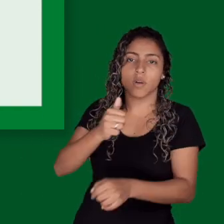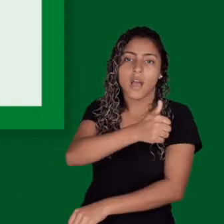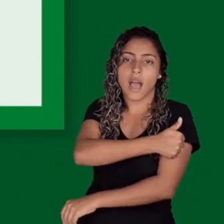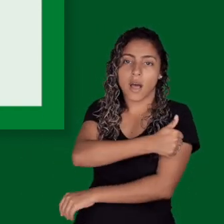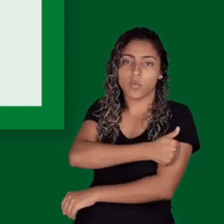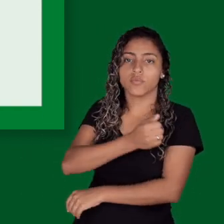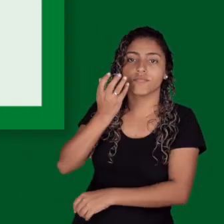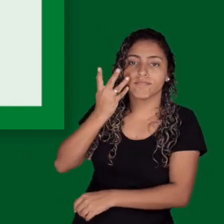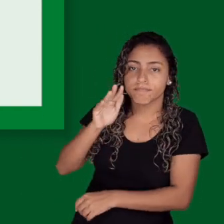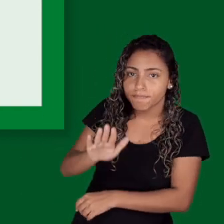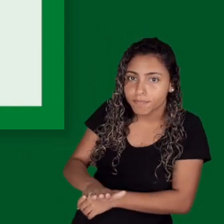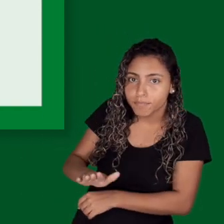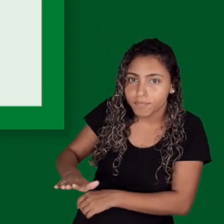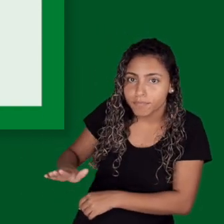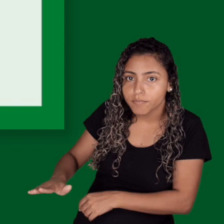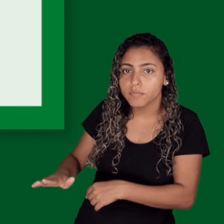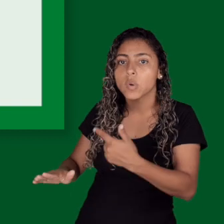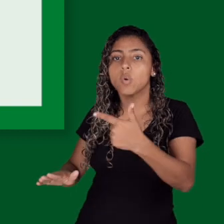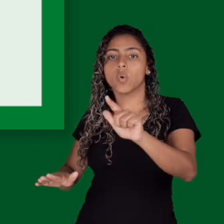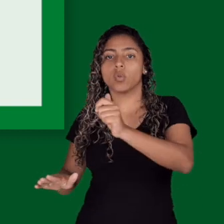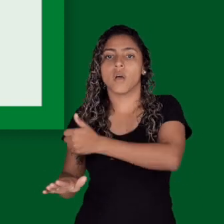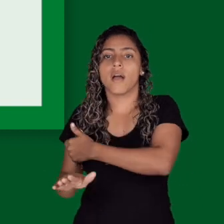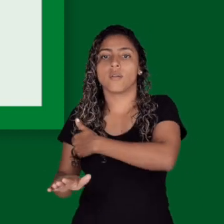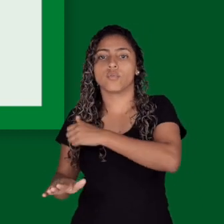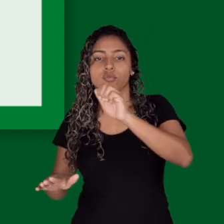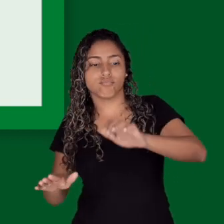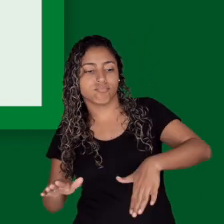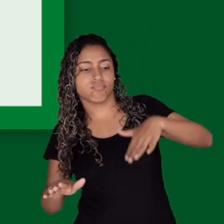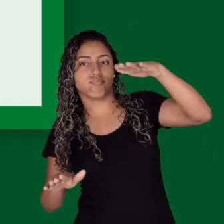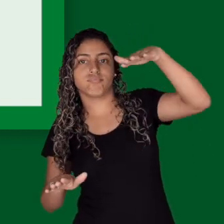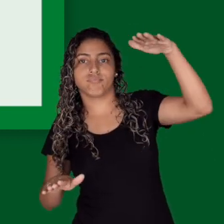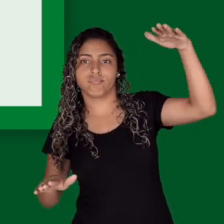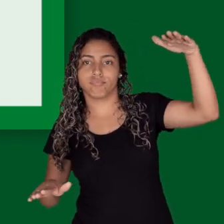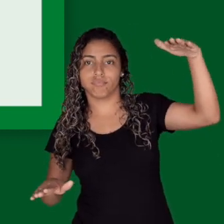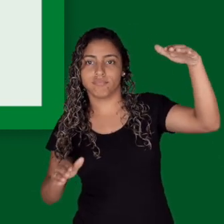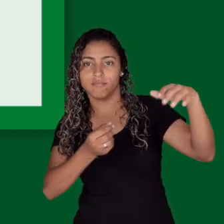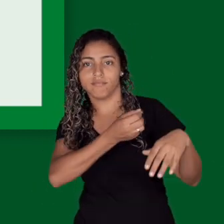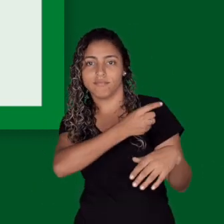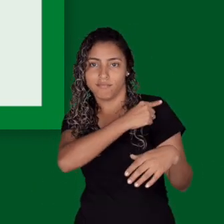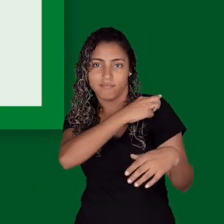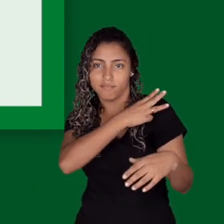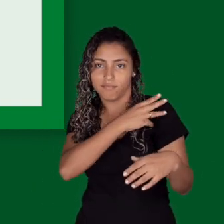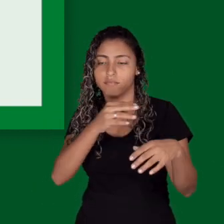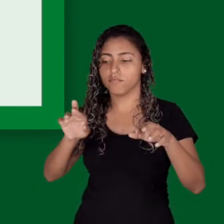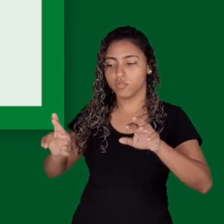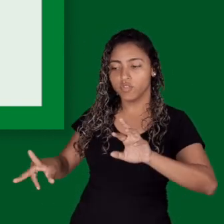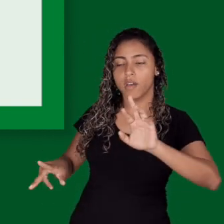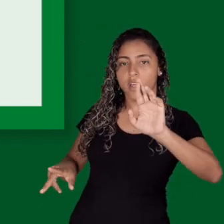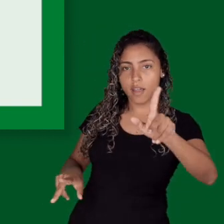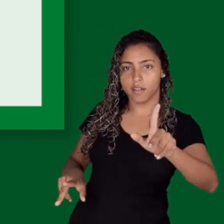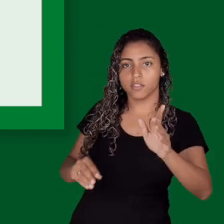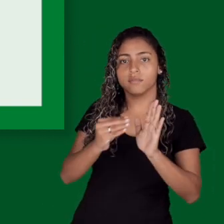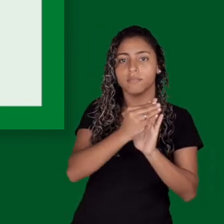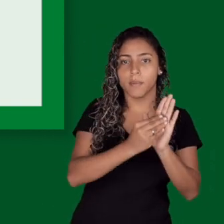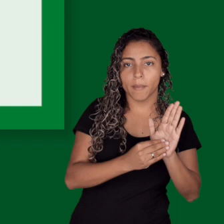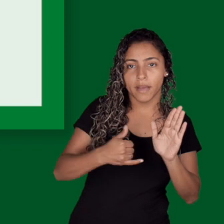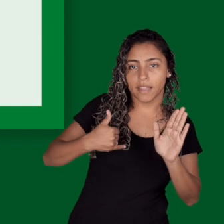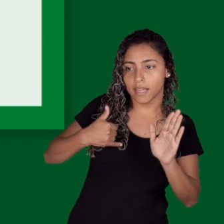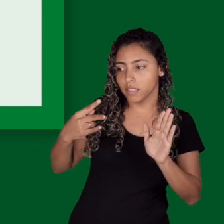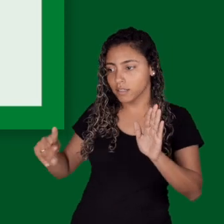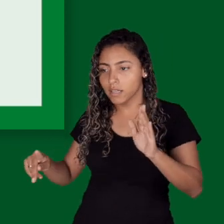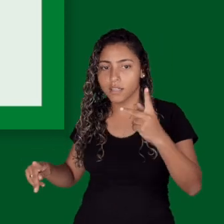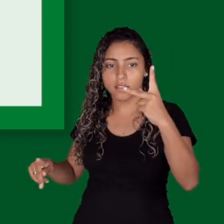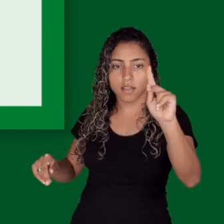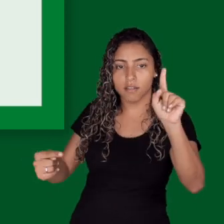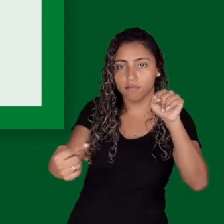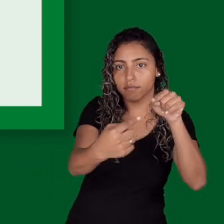para o aluno que está na educação infantil, a mesma quantidade para os alunos que estão no ensino médio. Então, o cardápio também respeita